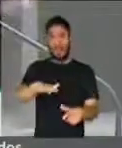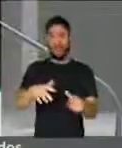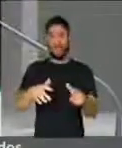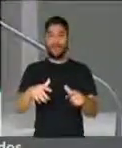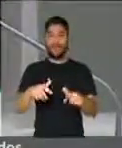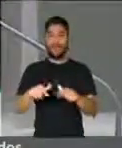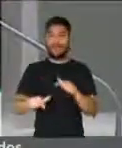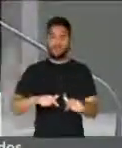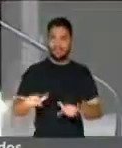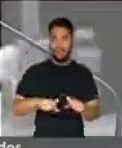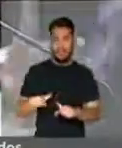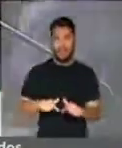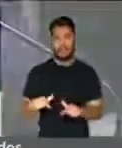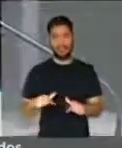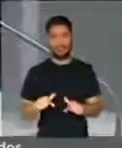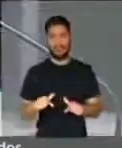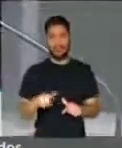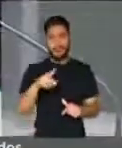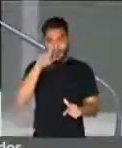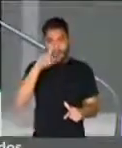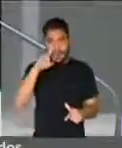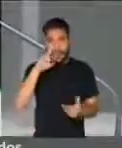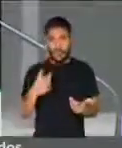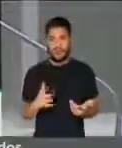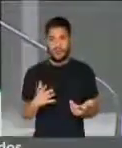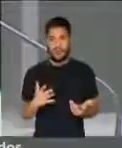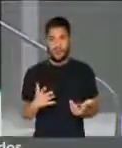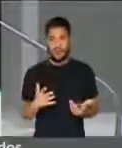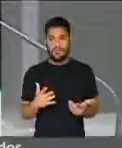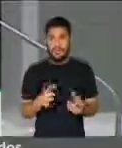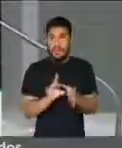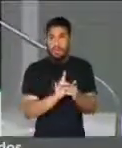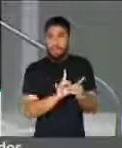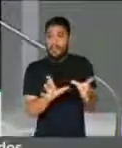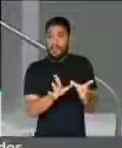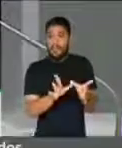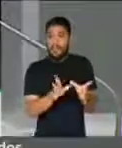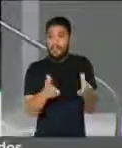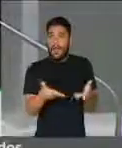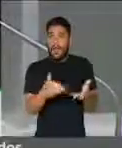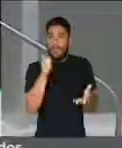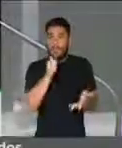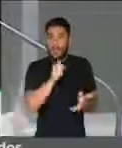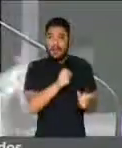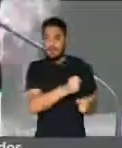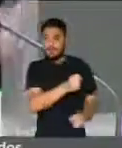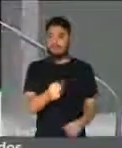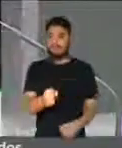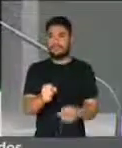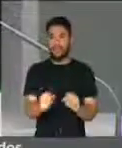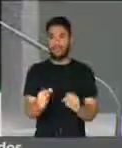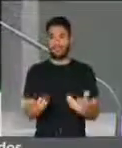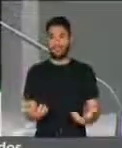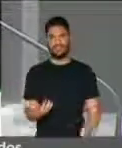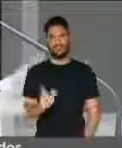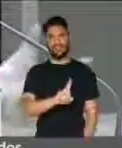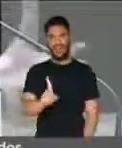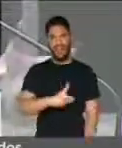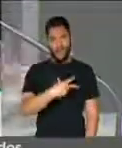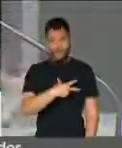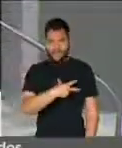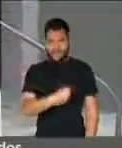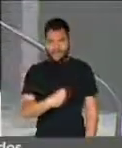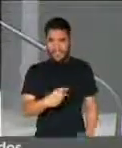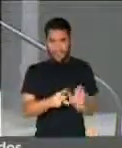trabalhar em espaço insalubre. Que desumanidade, os filhos não são nossos, os filhos são